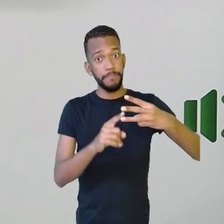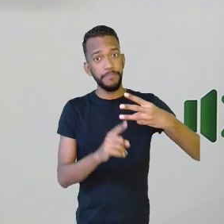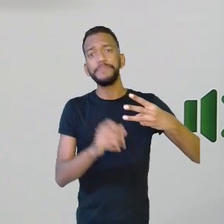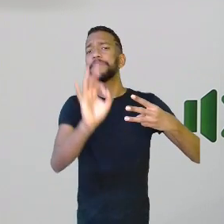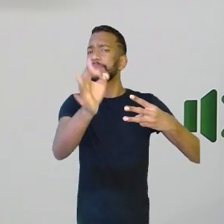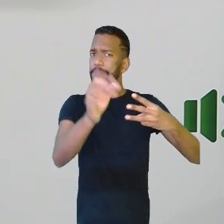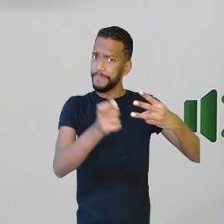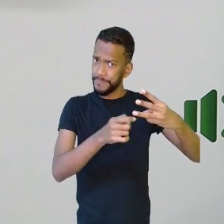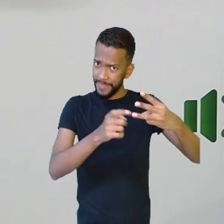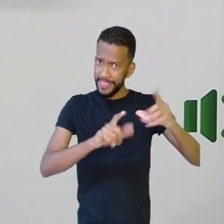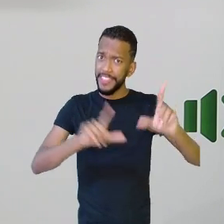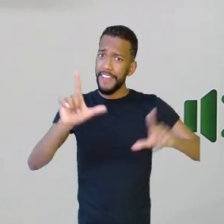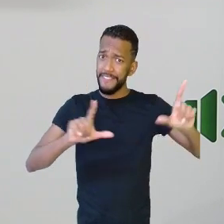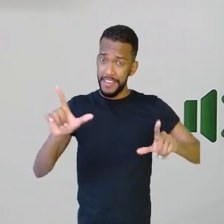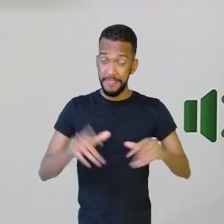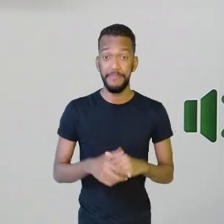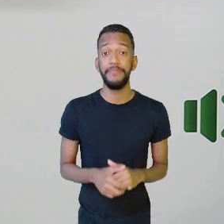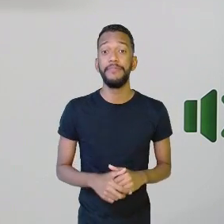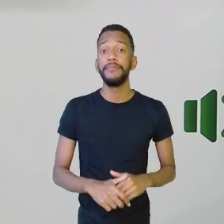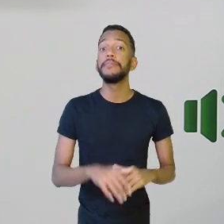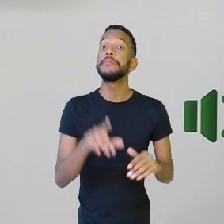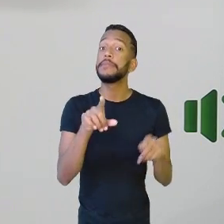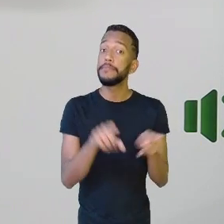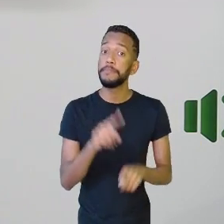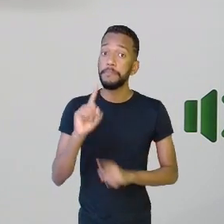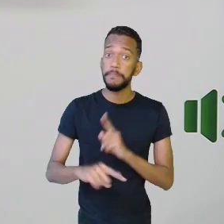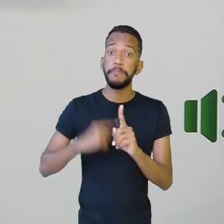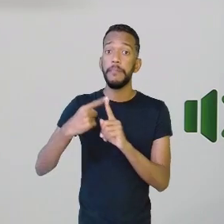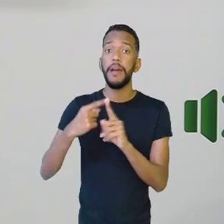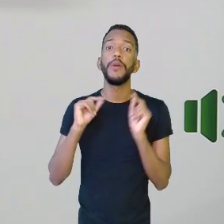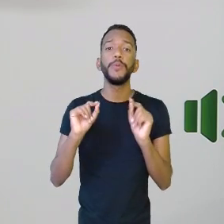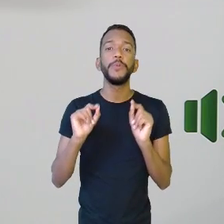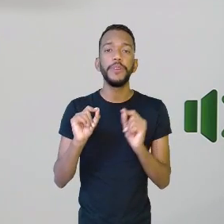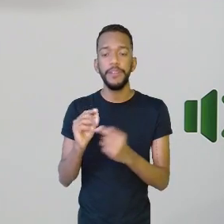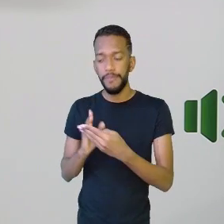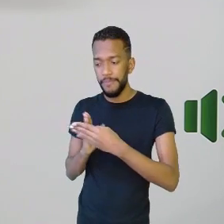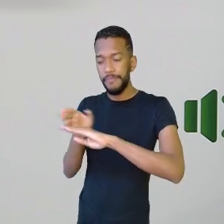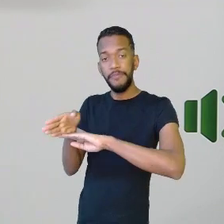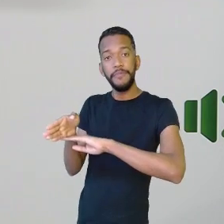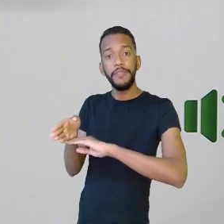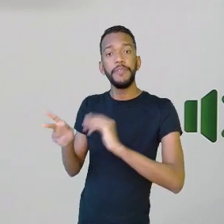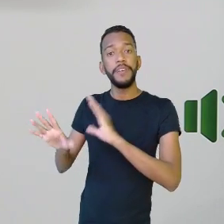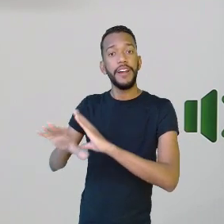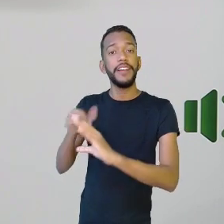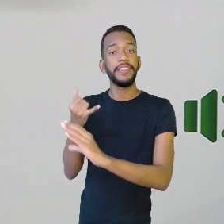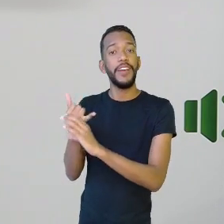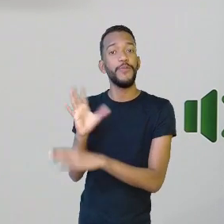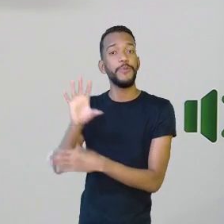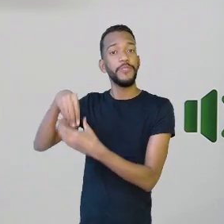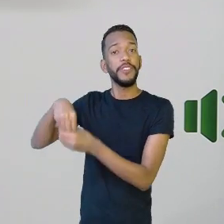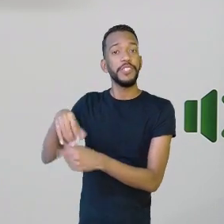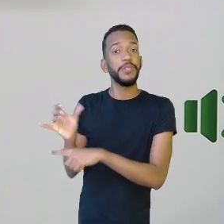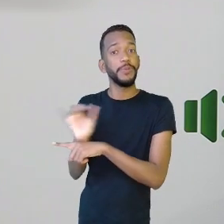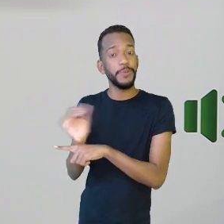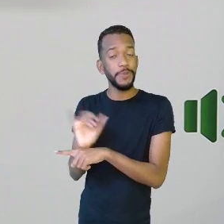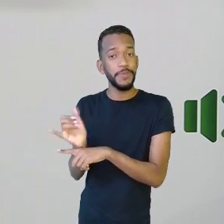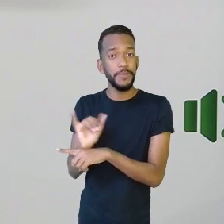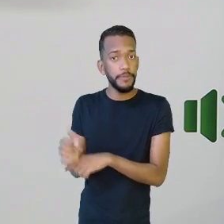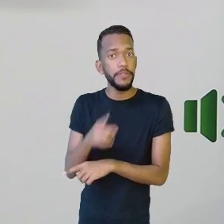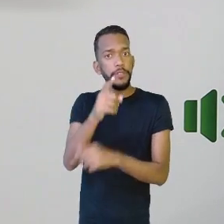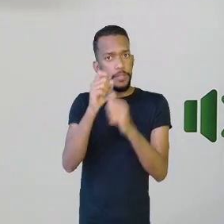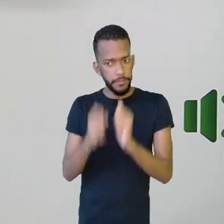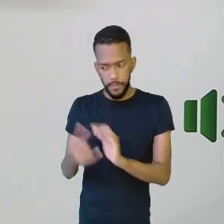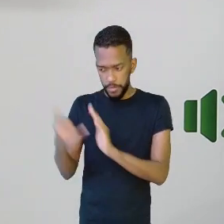pela TV. E ainda, sabe como? Acessando o canal do YouTube. Vocês se